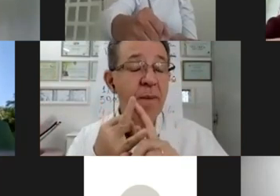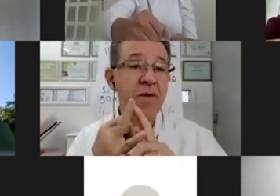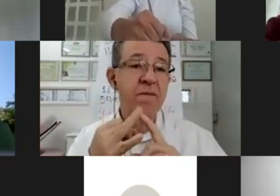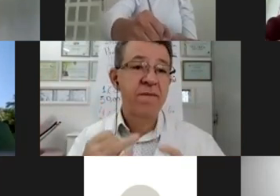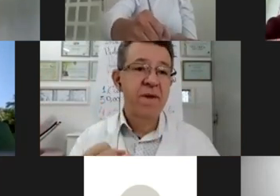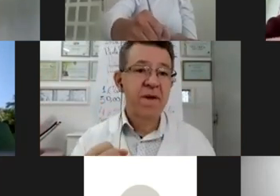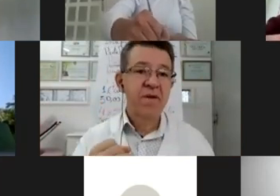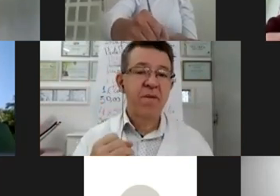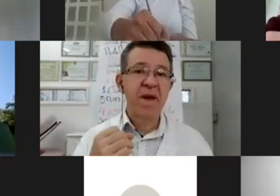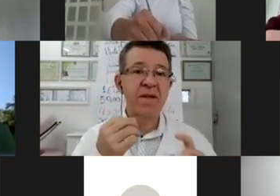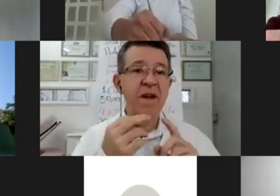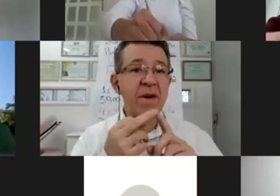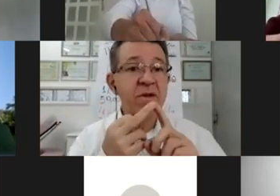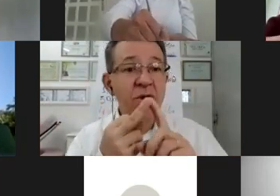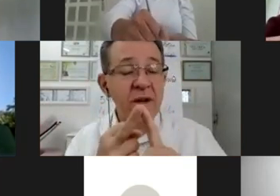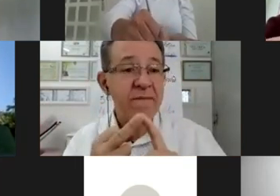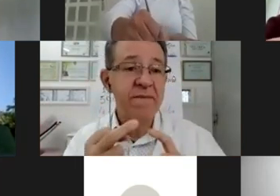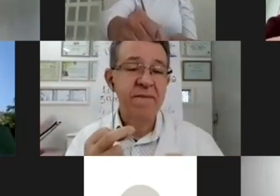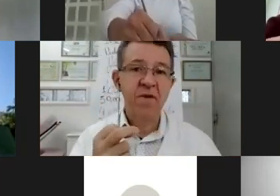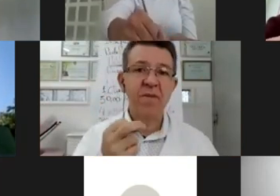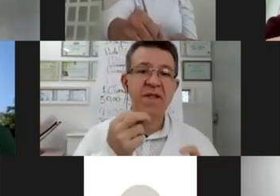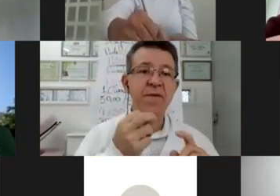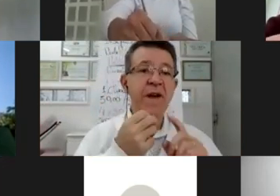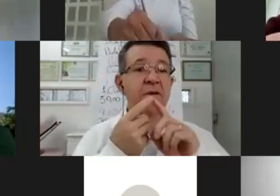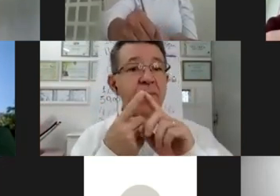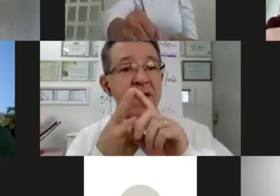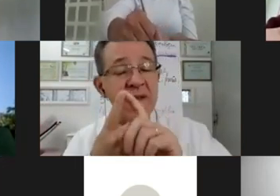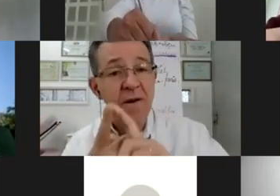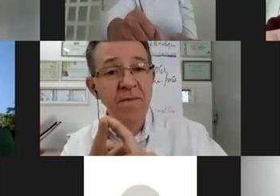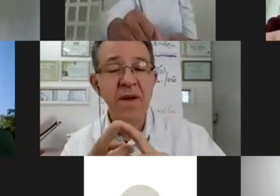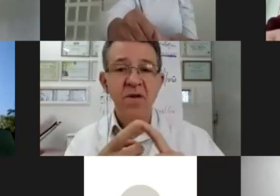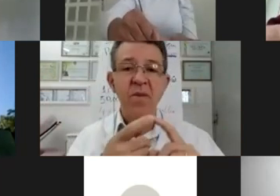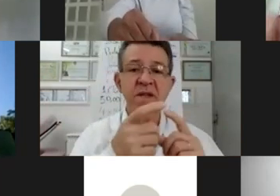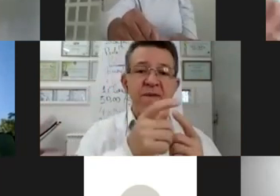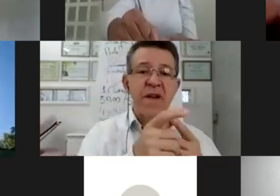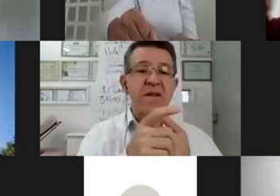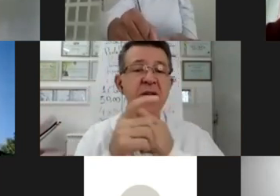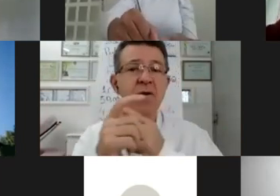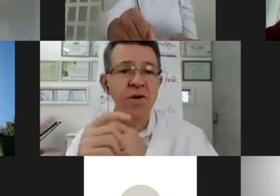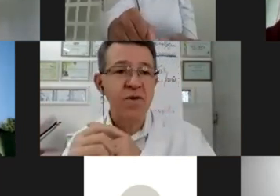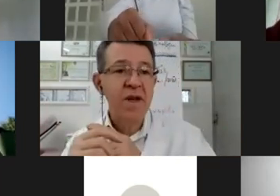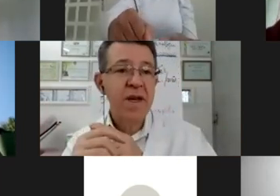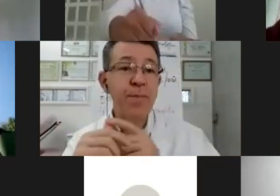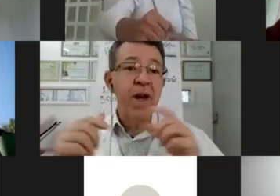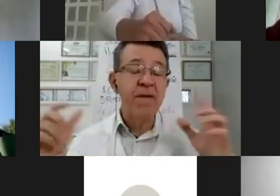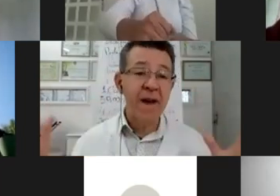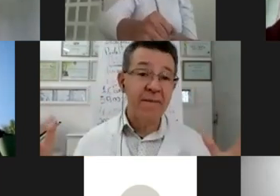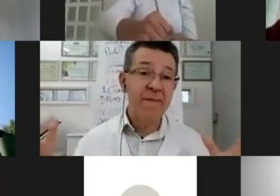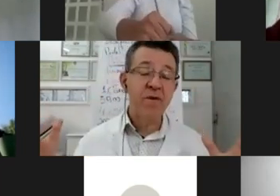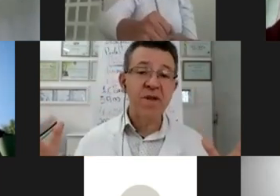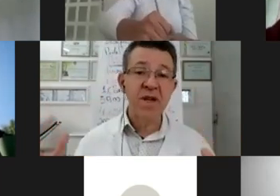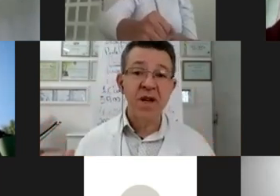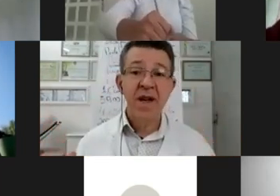de estômago, começa a dar uma insônia, começa a ficar com depressão, começa a ficar ansioso, e por aí